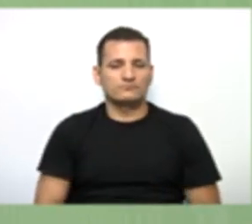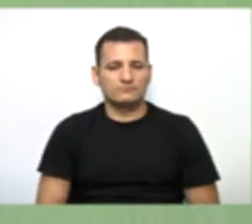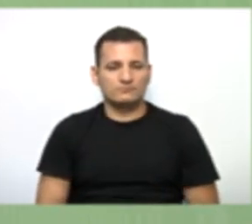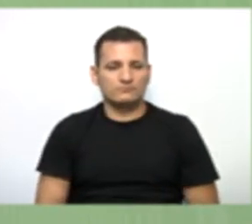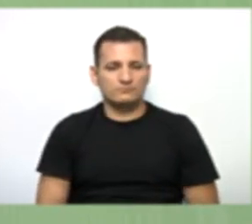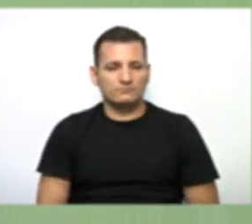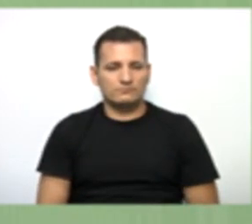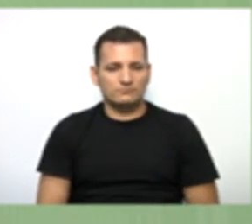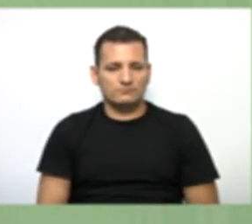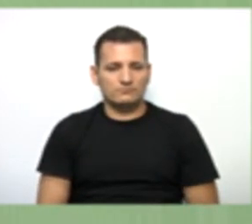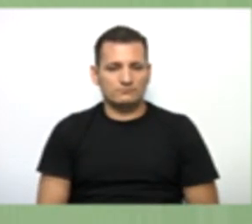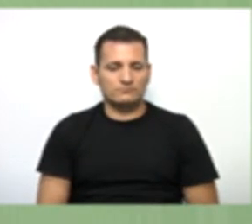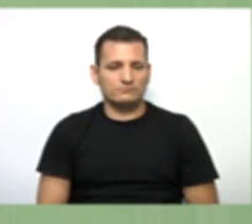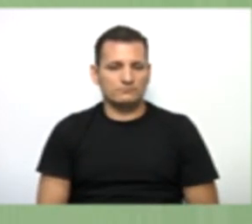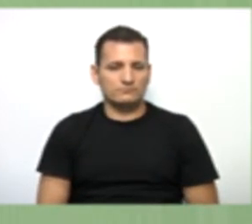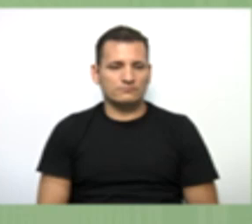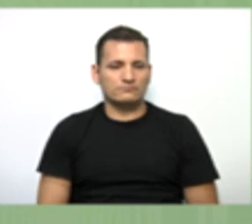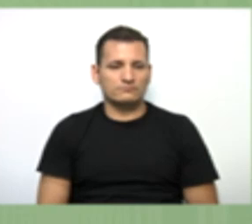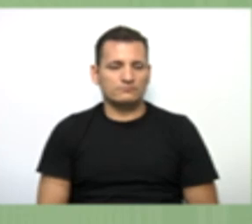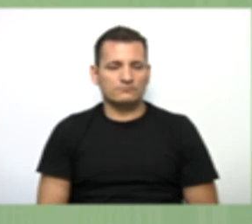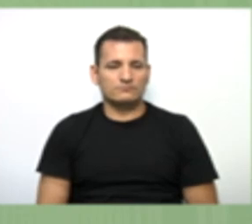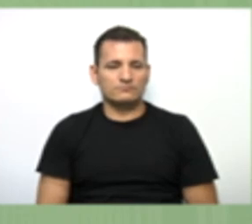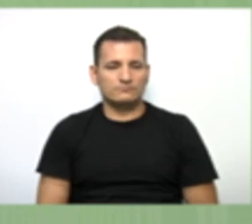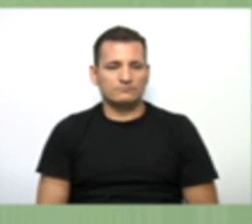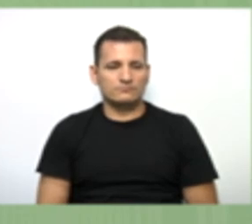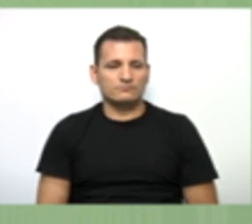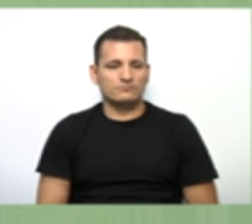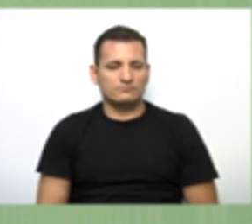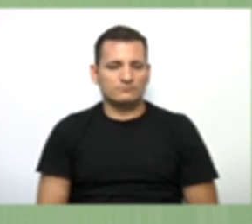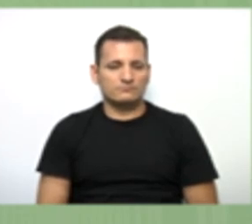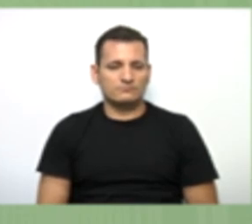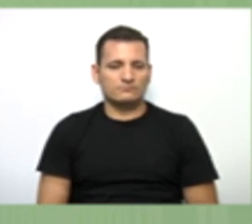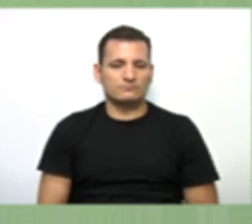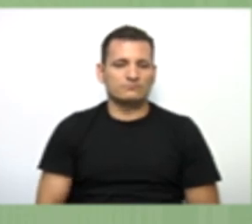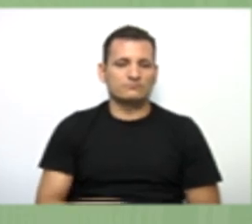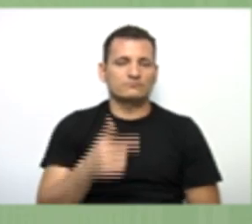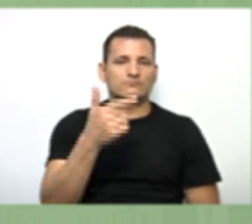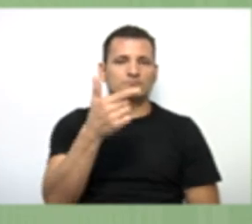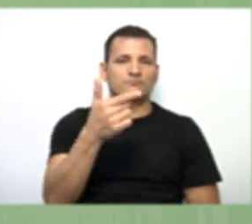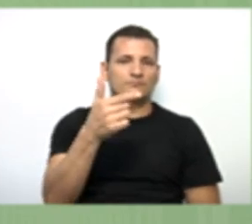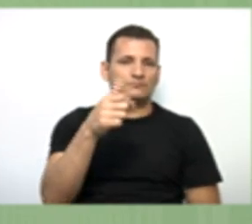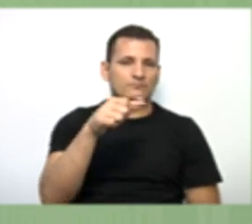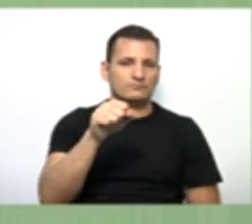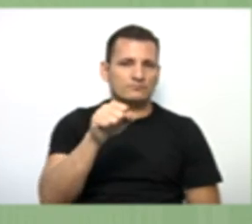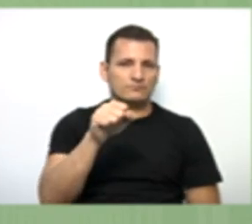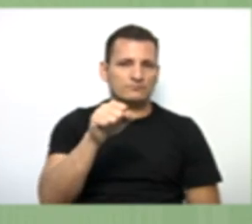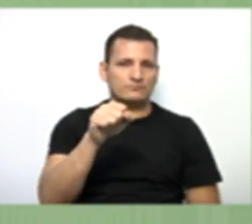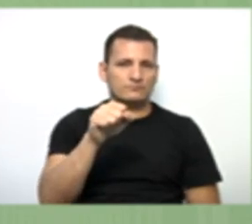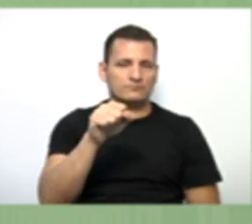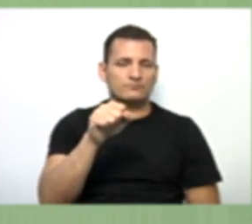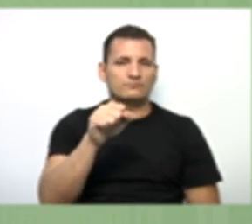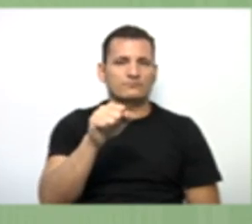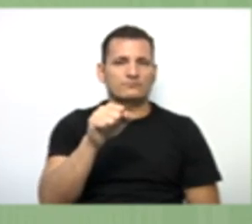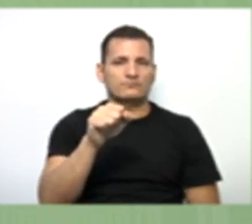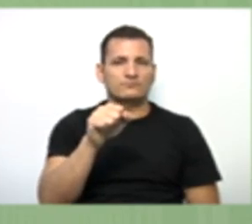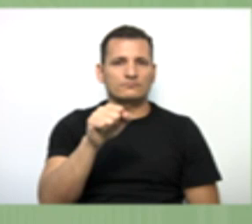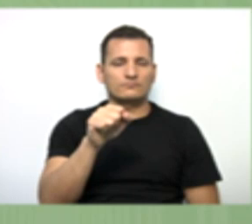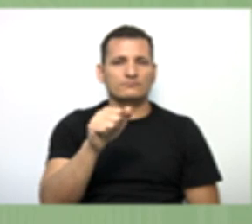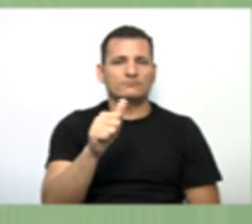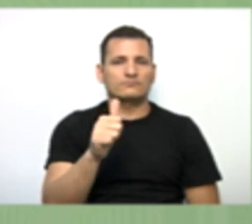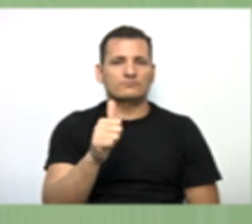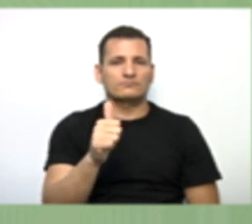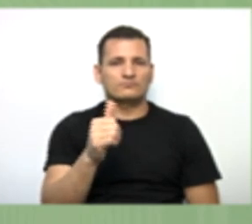em binário. Foi exatamente o que nós temos. 28 na base decimal é a mesma coisa